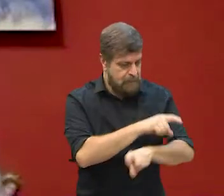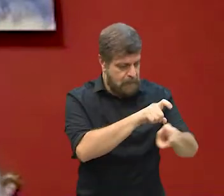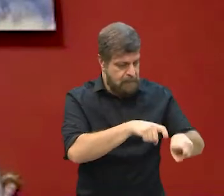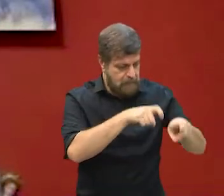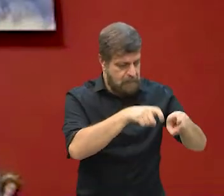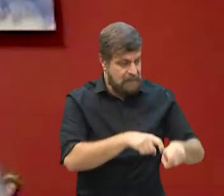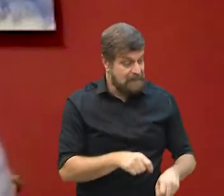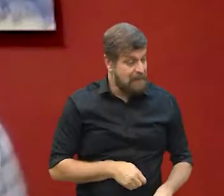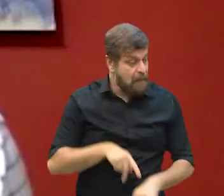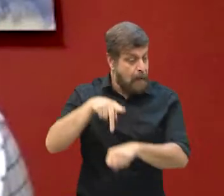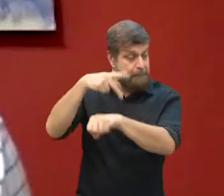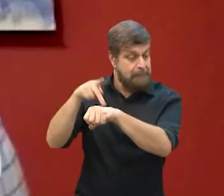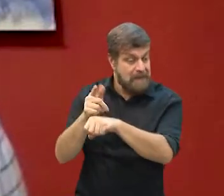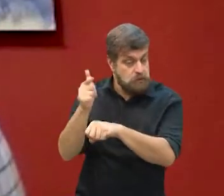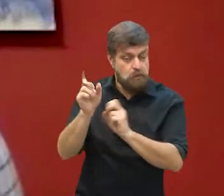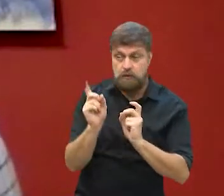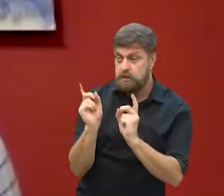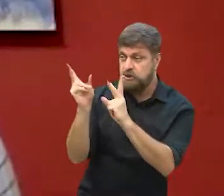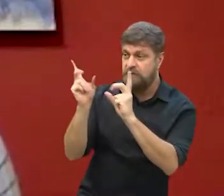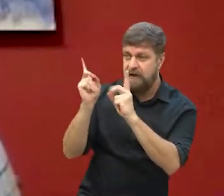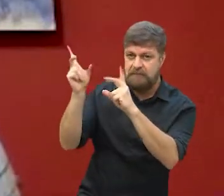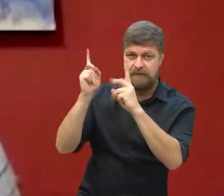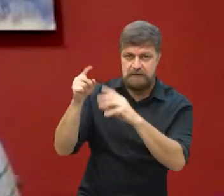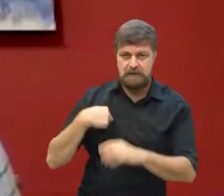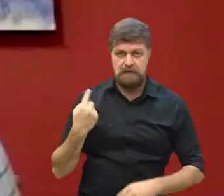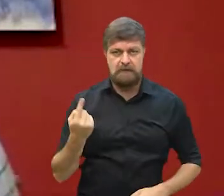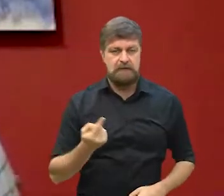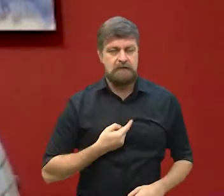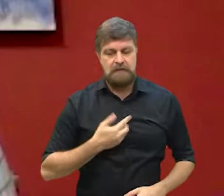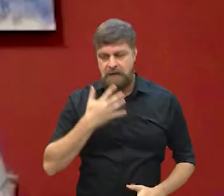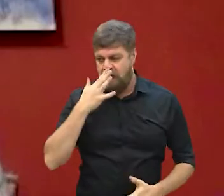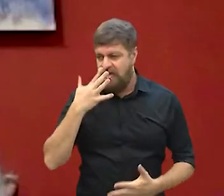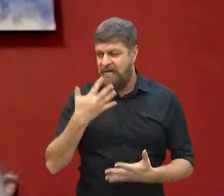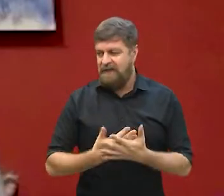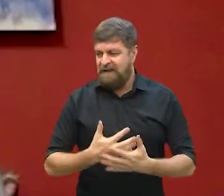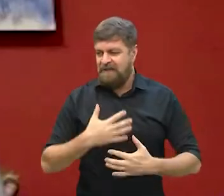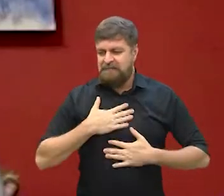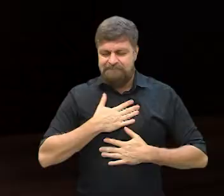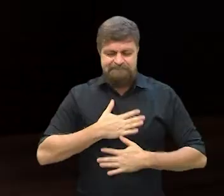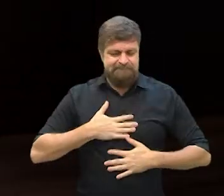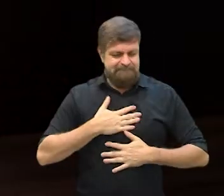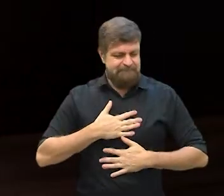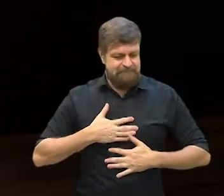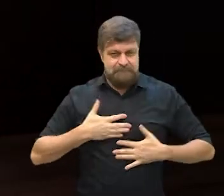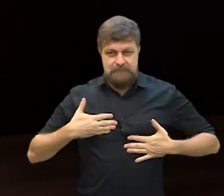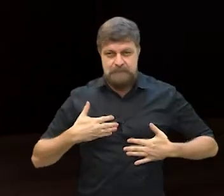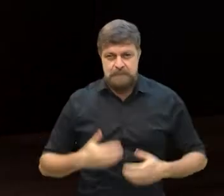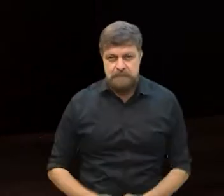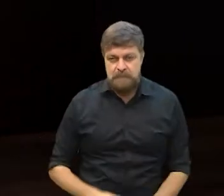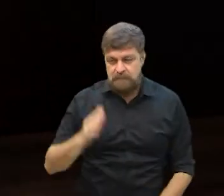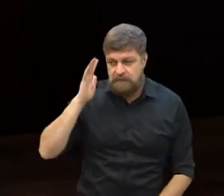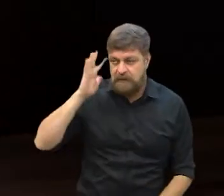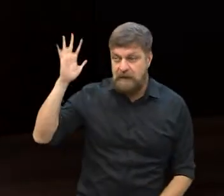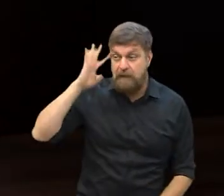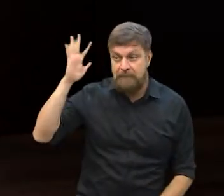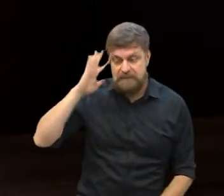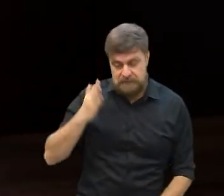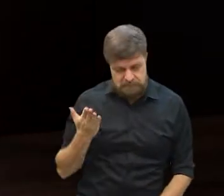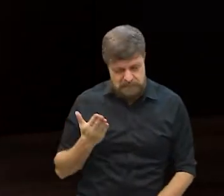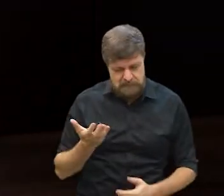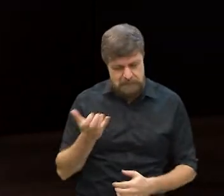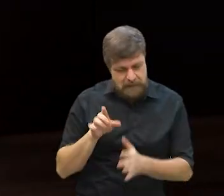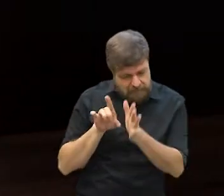aqui está indo para outros países, é algo assim que é indescritível, é contagiante. Eu imagino. Agora, não tem como a gente fugir de